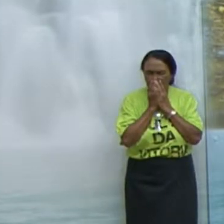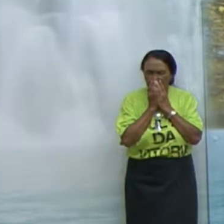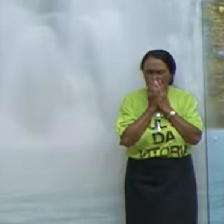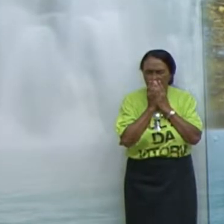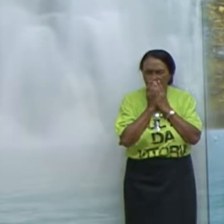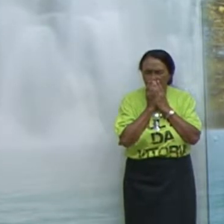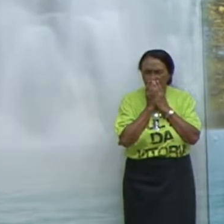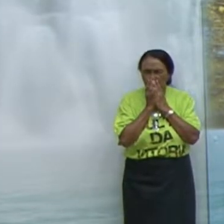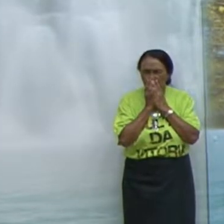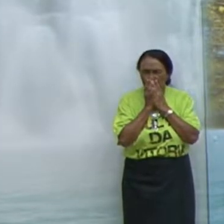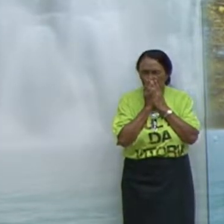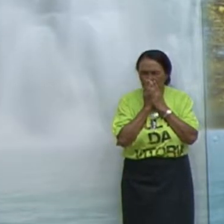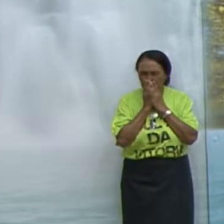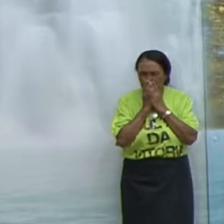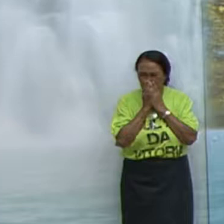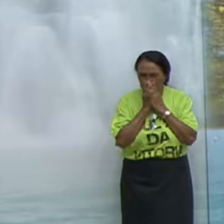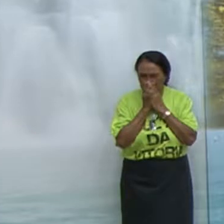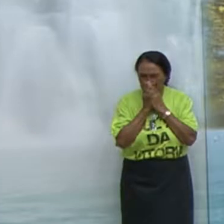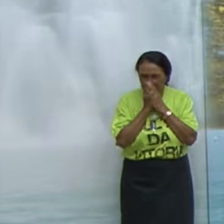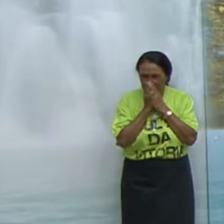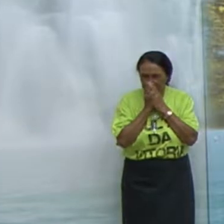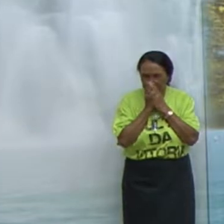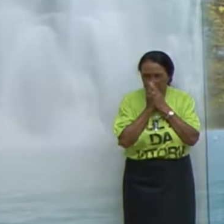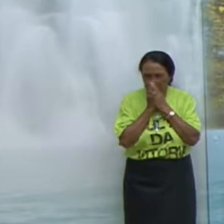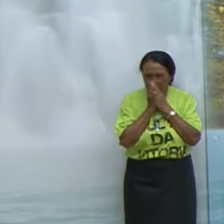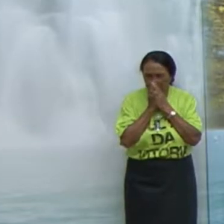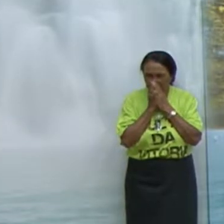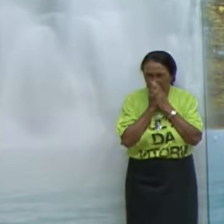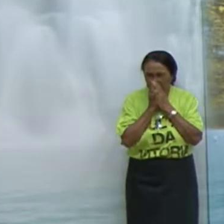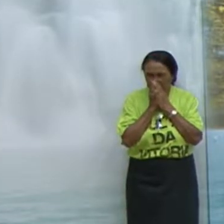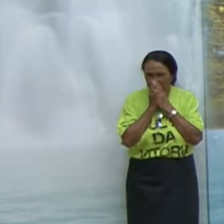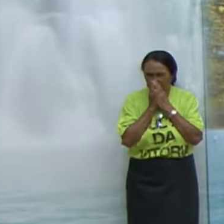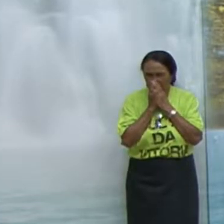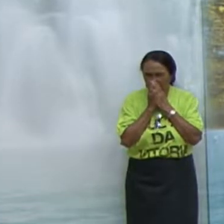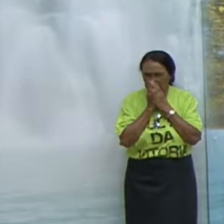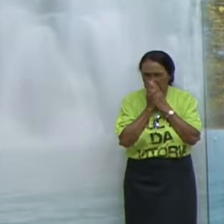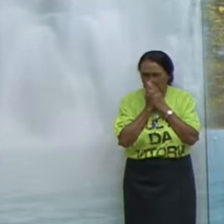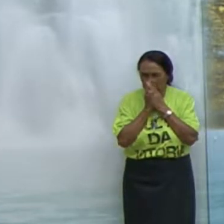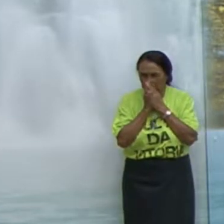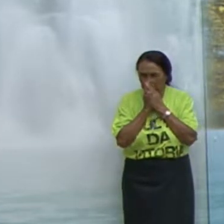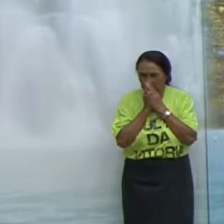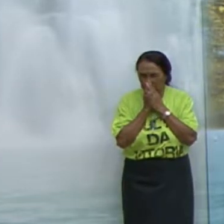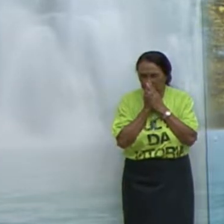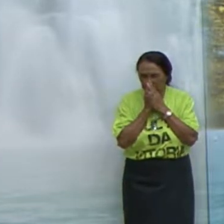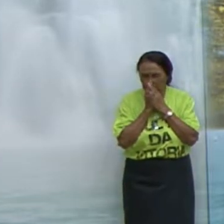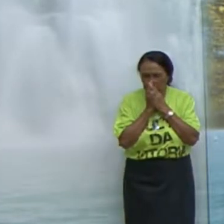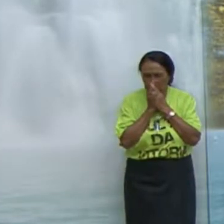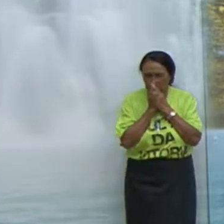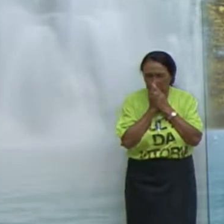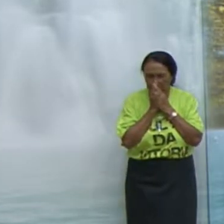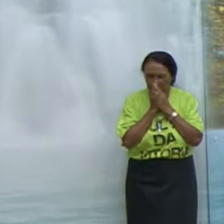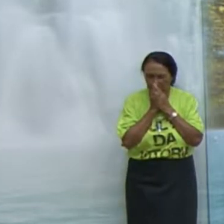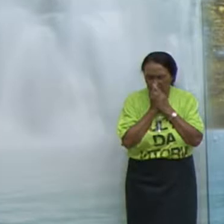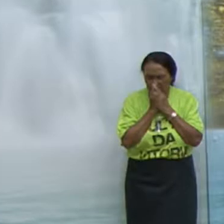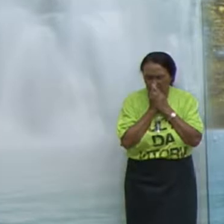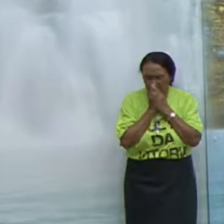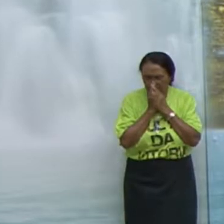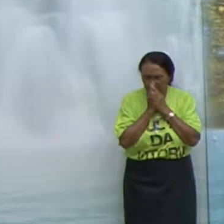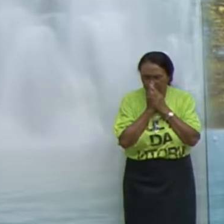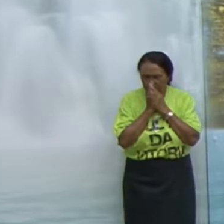nome expulsarão demônios, falarão novas línguas, pegarão nas